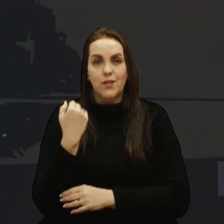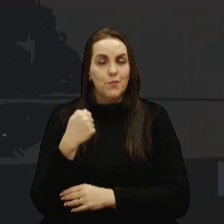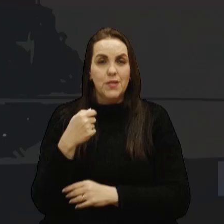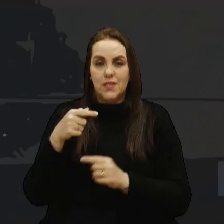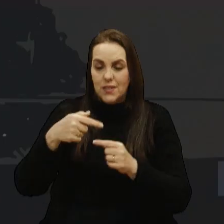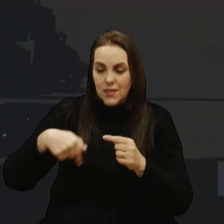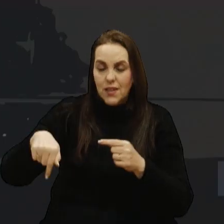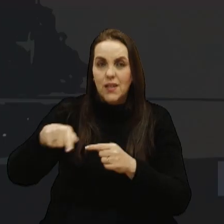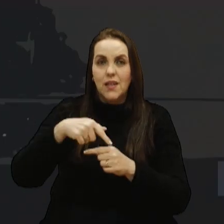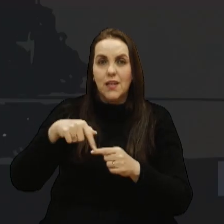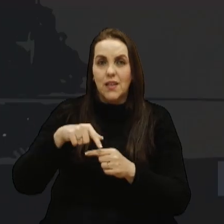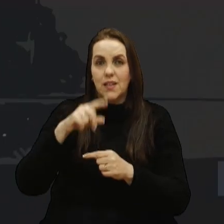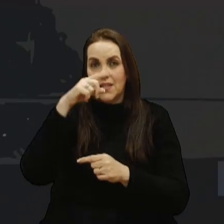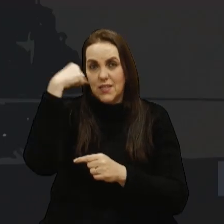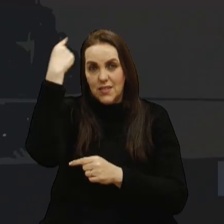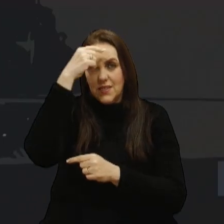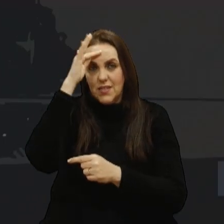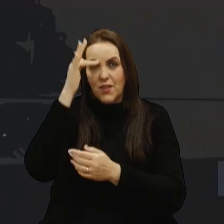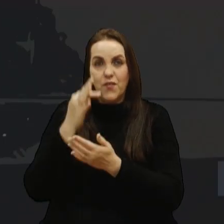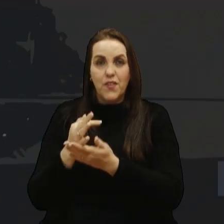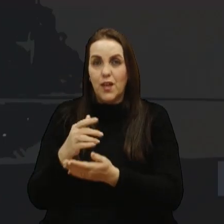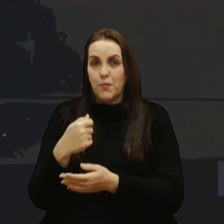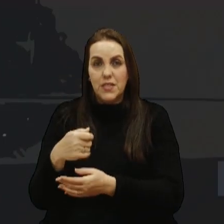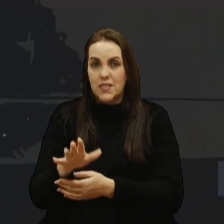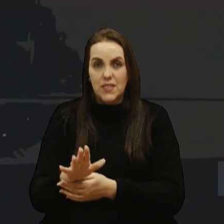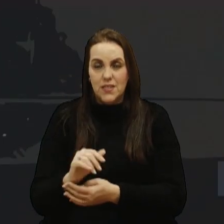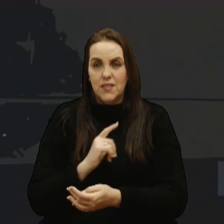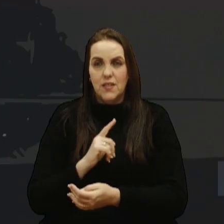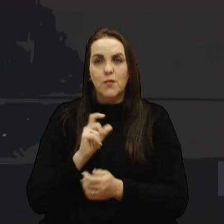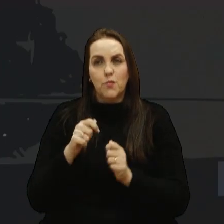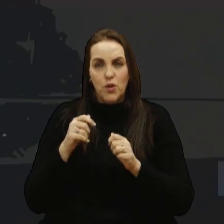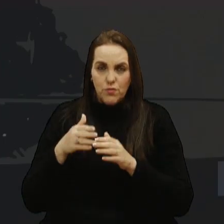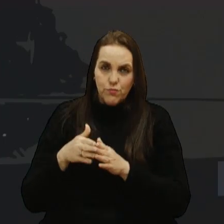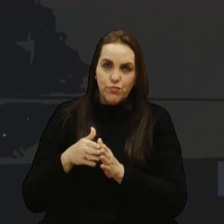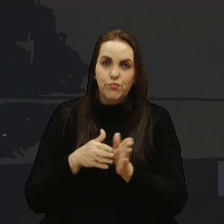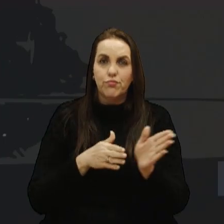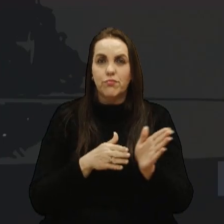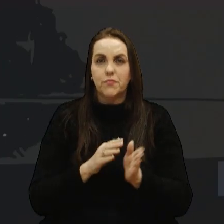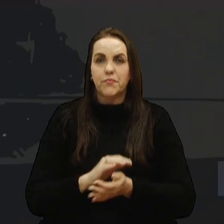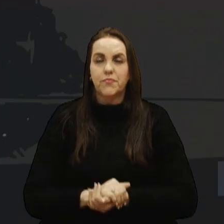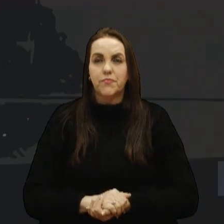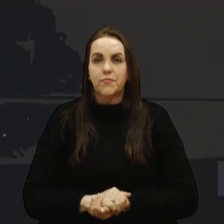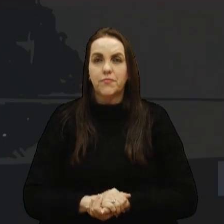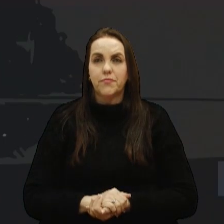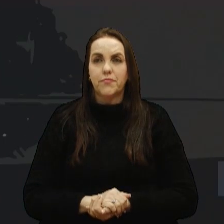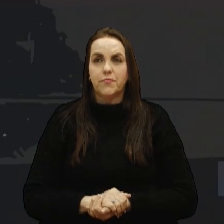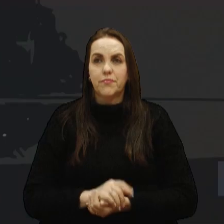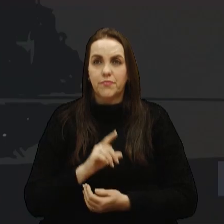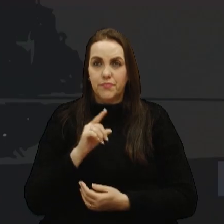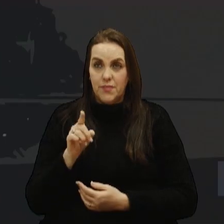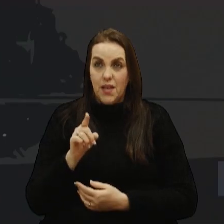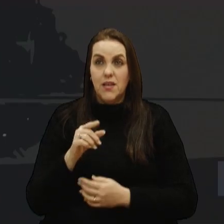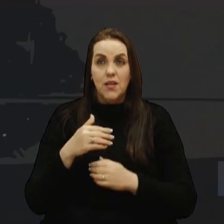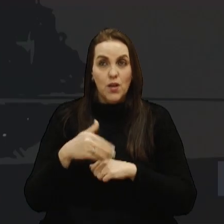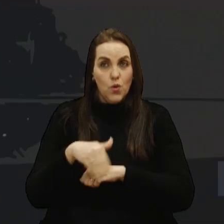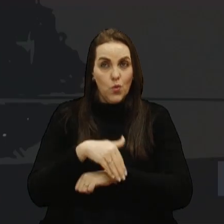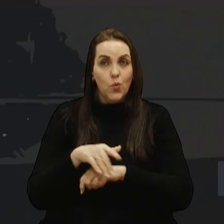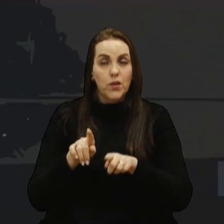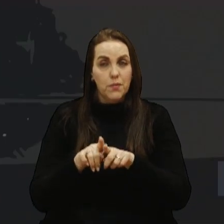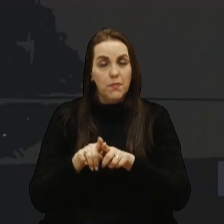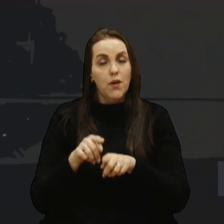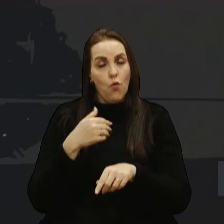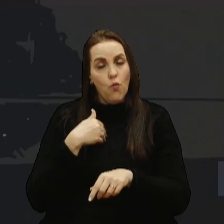Fé. Aquele povo todo pode vir por essa rua aí. Próximo. Ângelo Basso, eu estive junto com